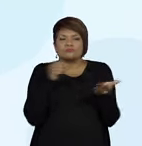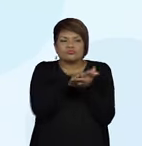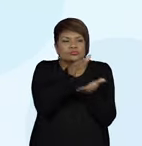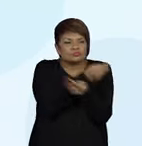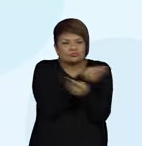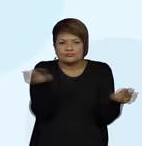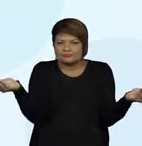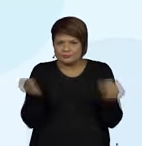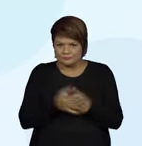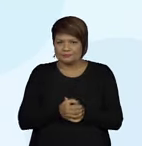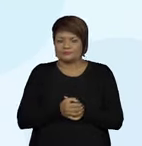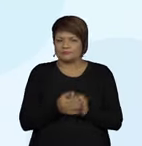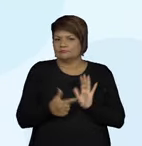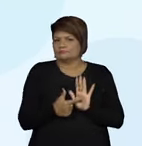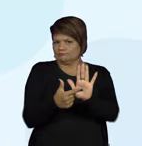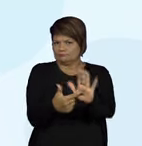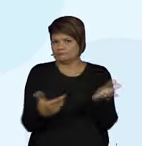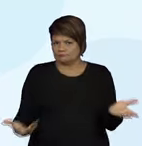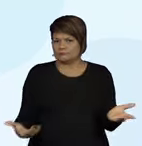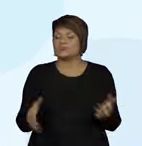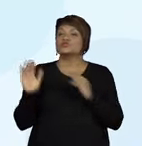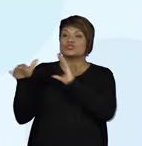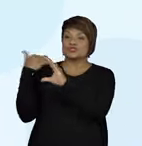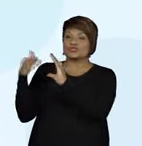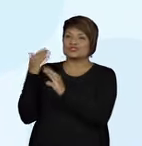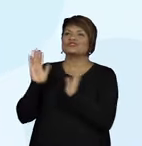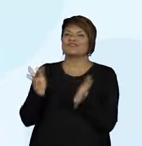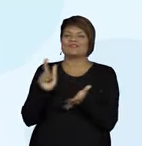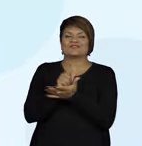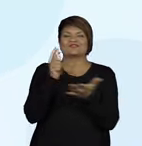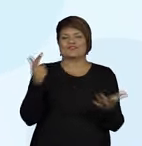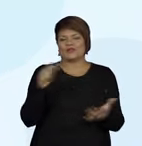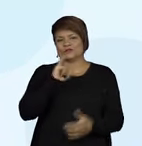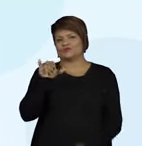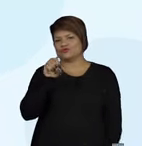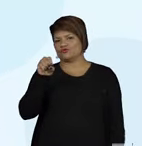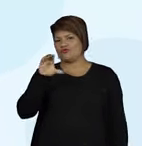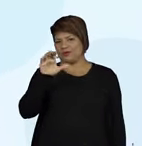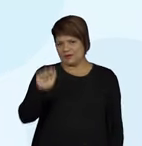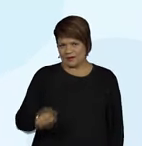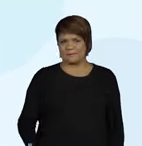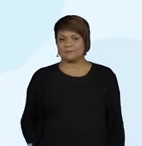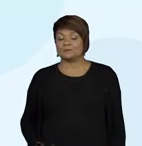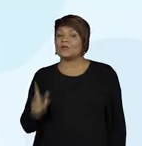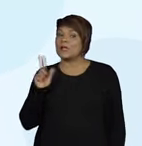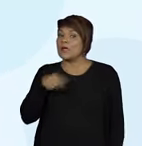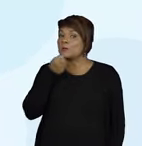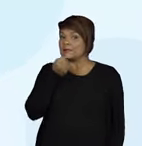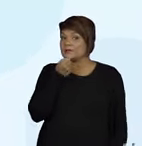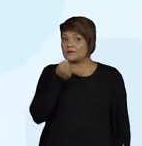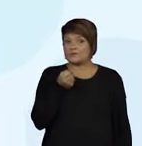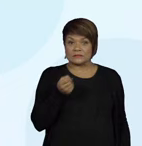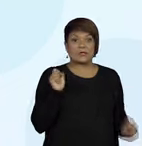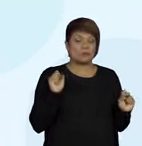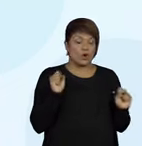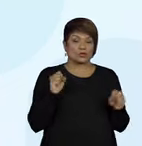né, professora? Ó, já estão saindo aí no Jornal Joca, professora. Jornal Joca. E uma entrevista, onde ela pode ser publicada, além